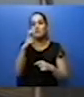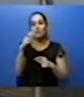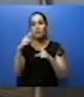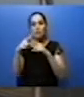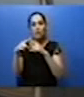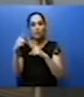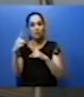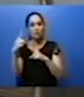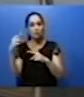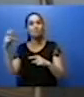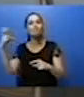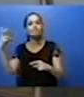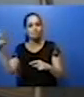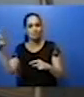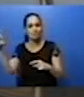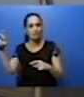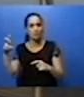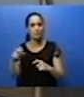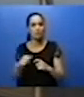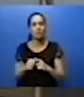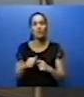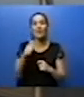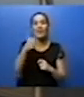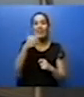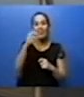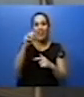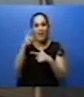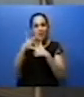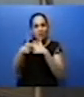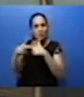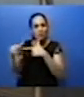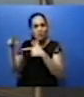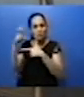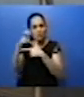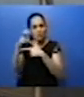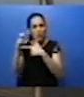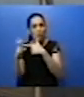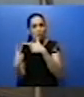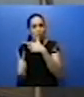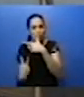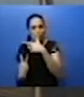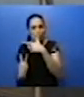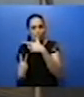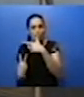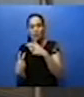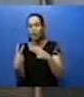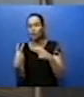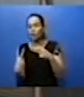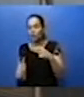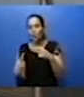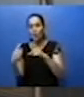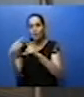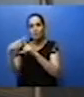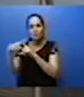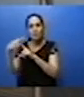15 10 / 5 22 vezes 24